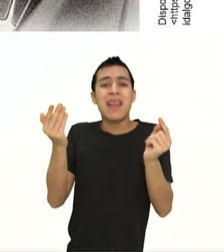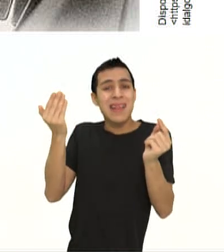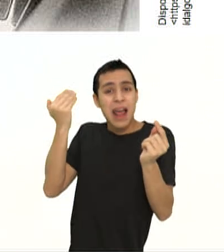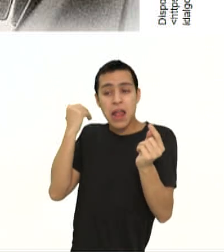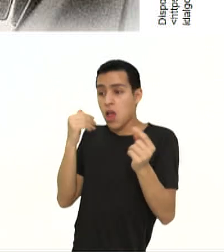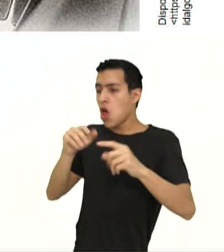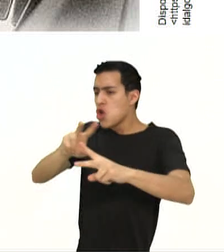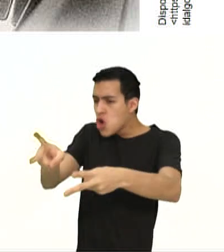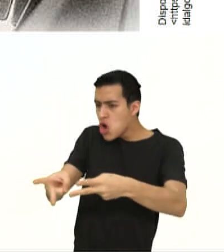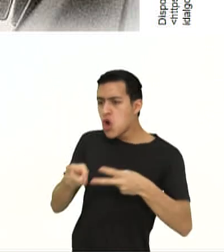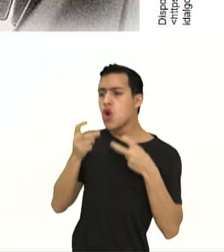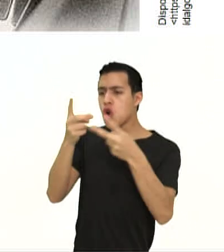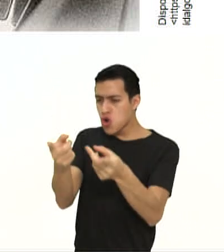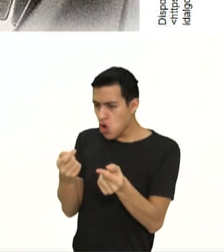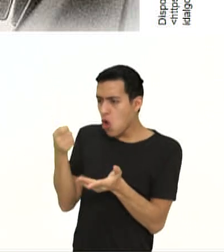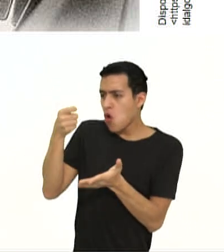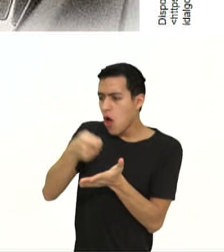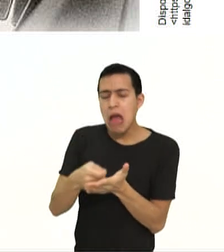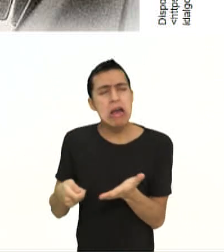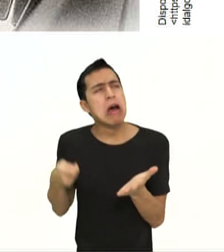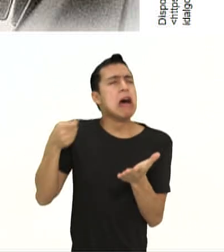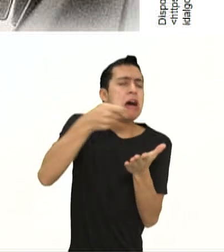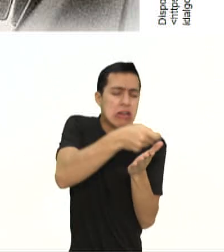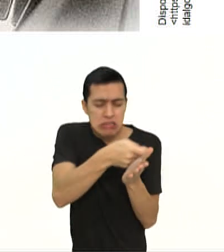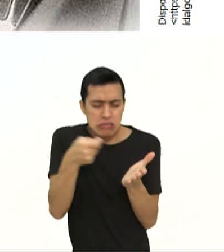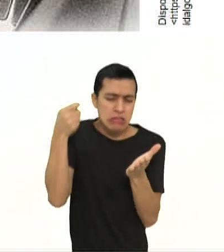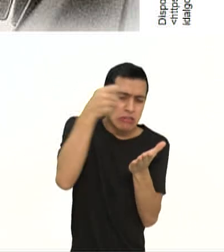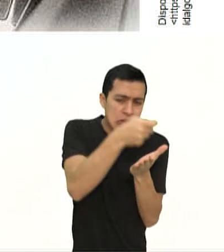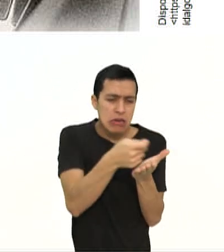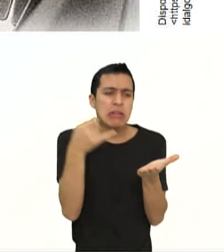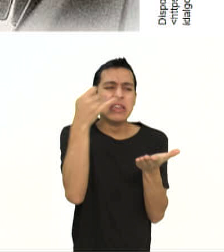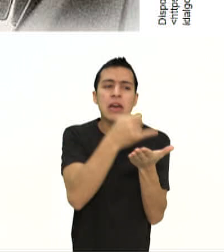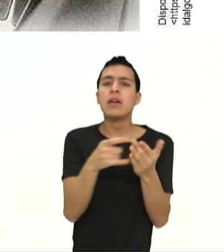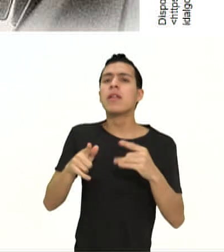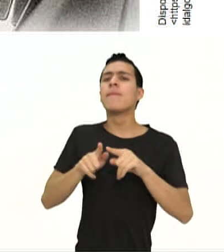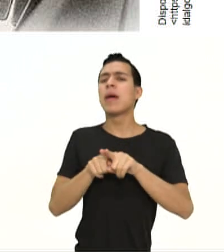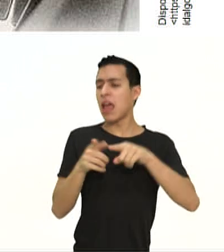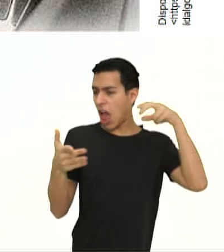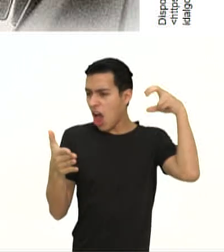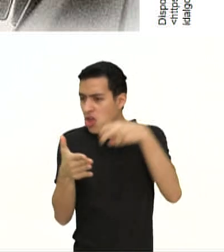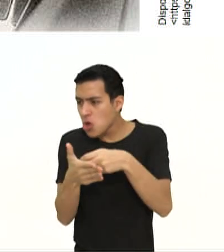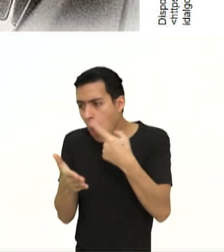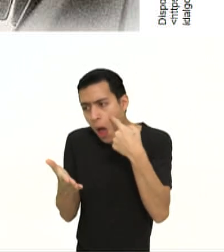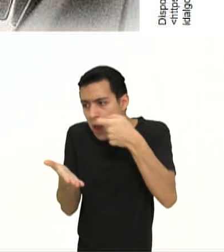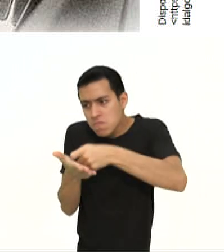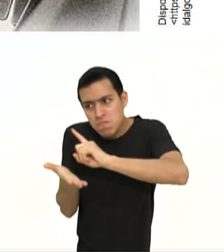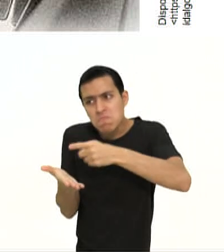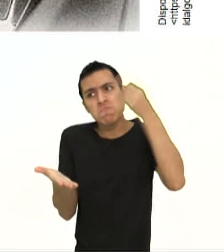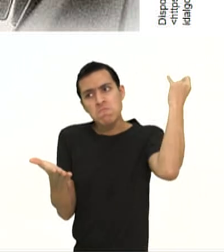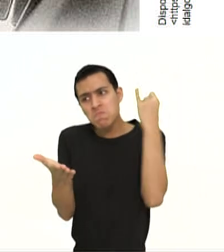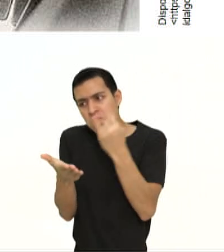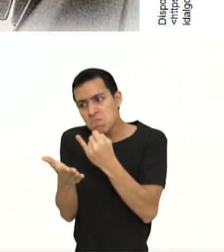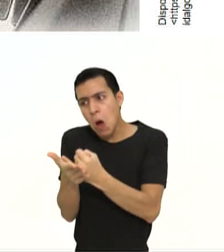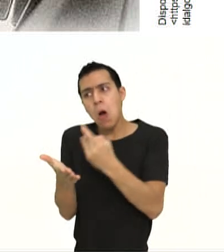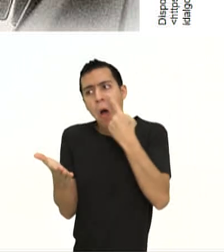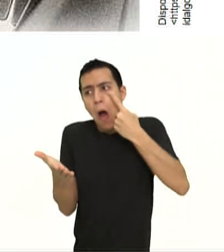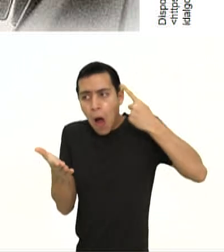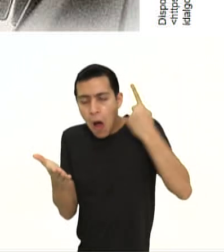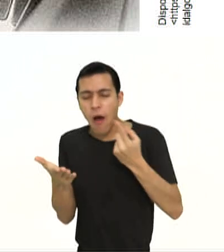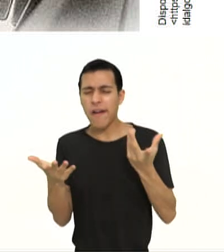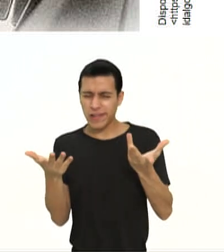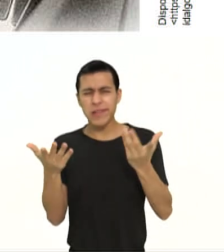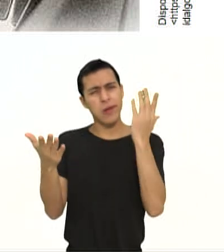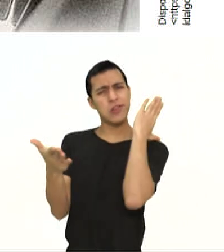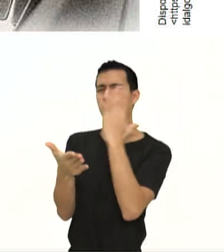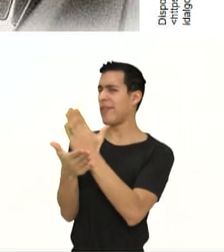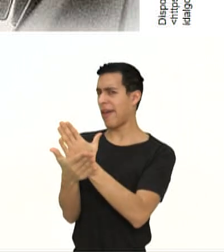muito, né, com impostos e com penalidades se isso não fosse cumprido. E também fim, né,